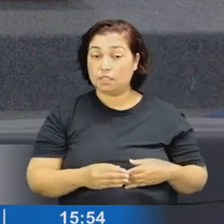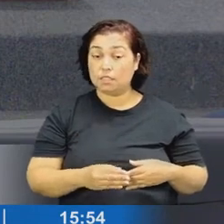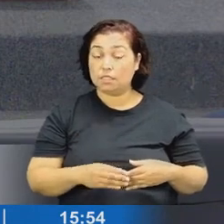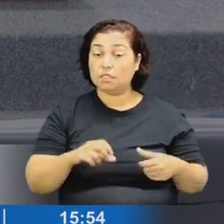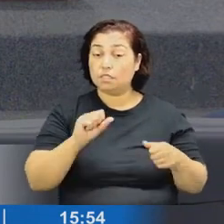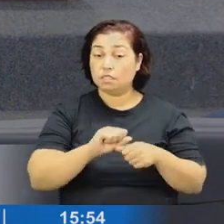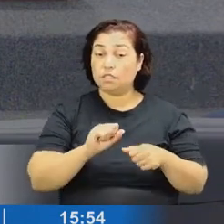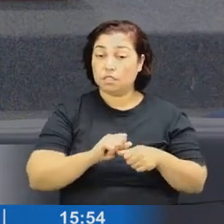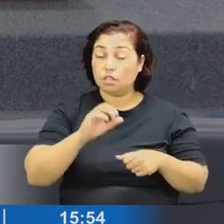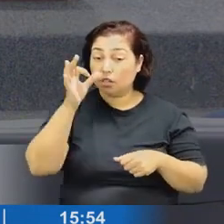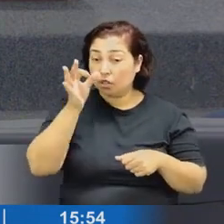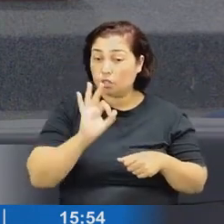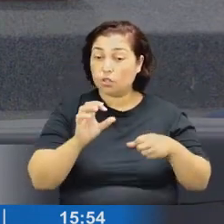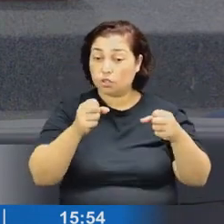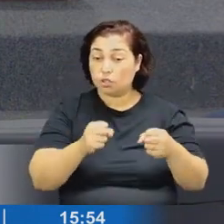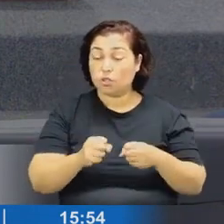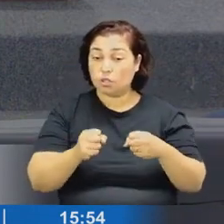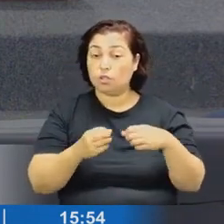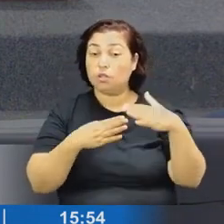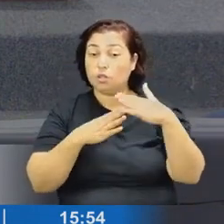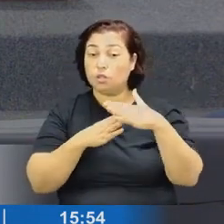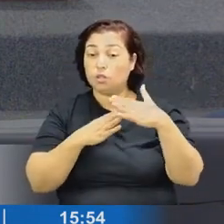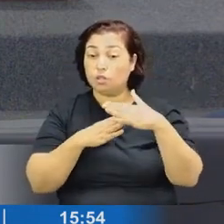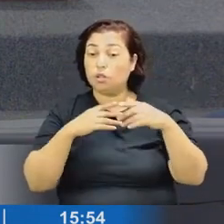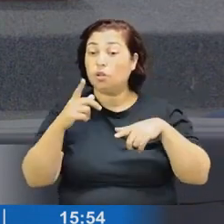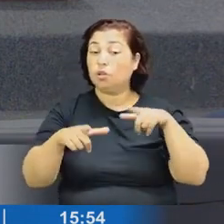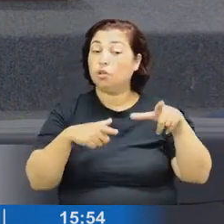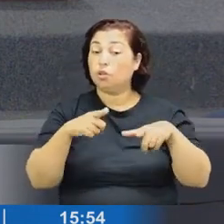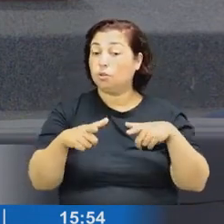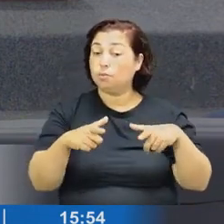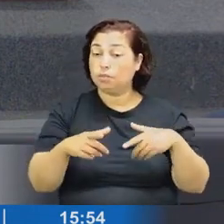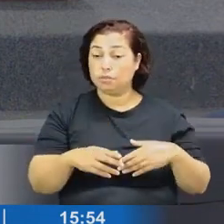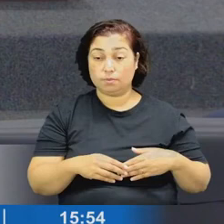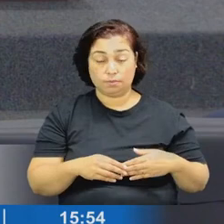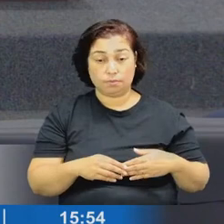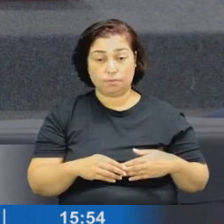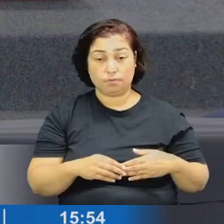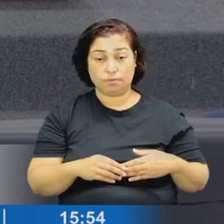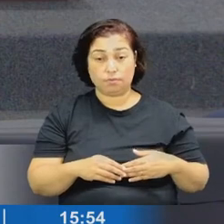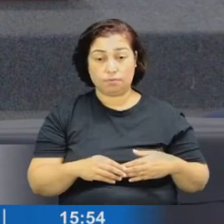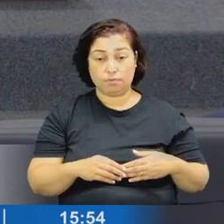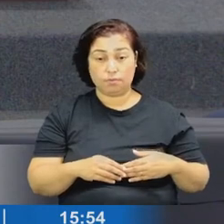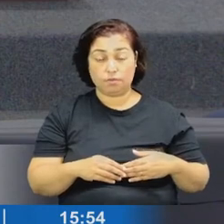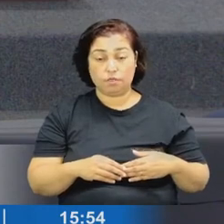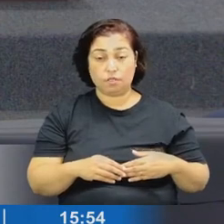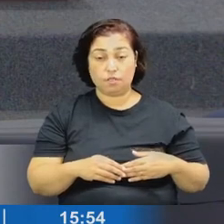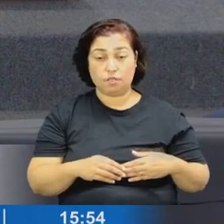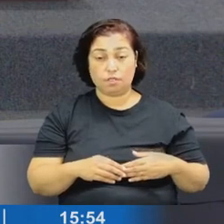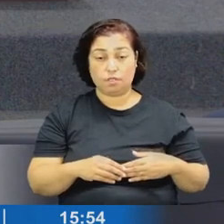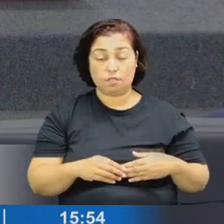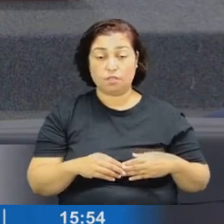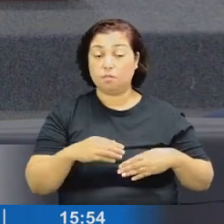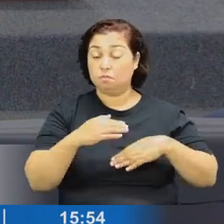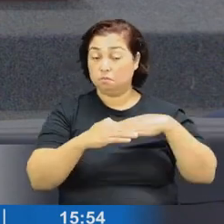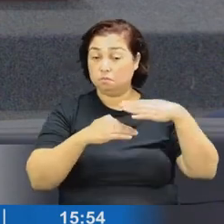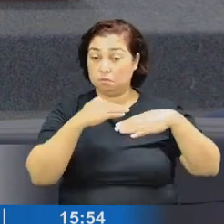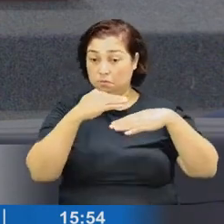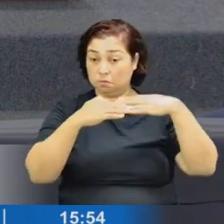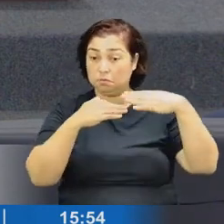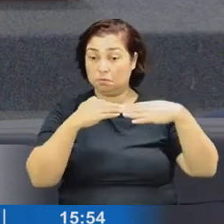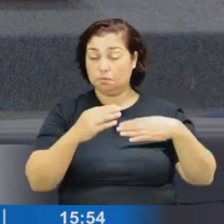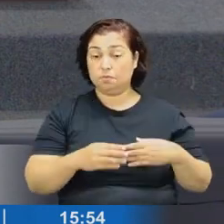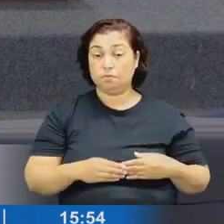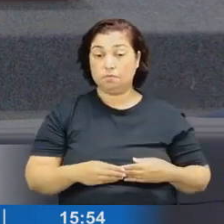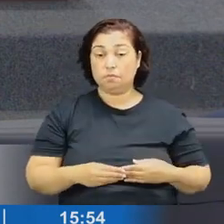correta lá para que ele possa ter tempo para trabalhar né você produtiva exatamente você é